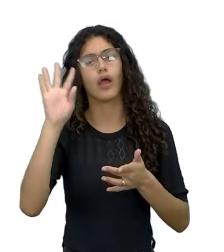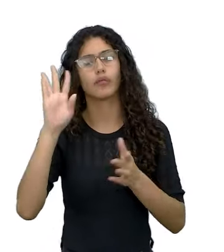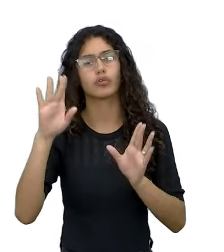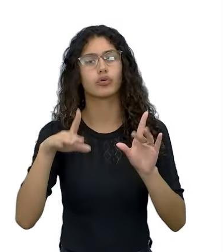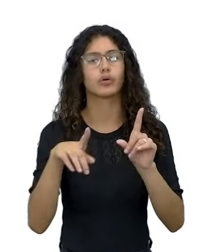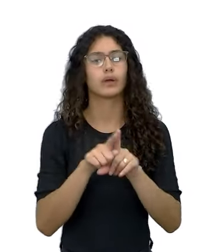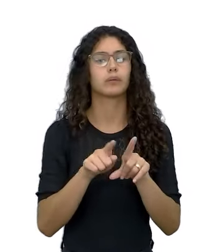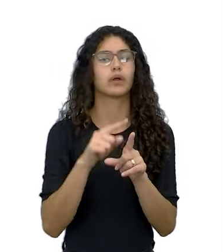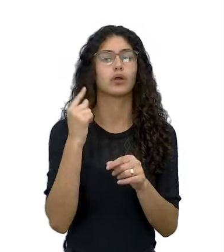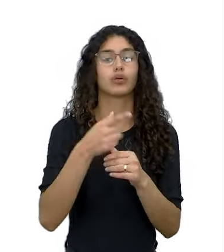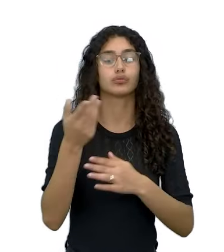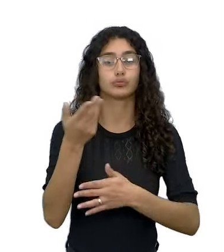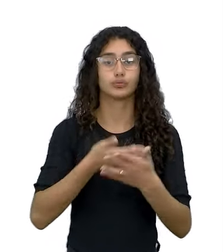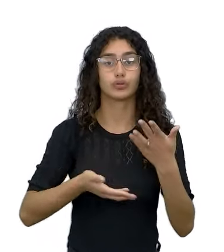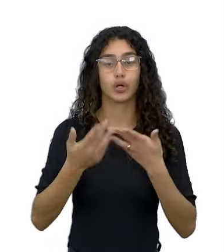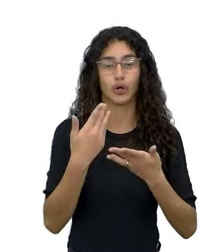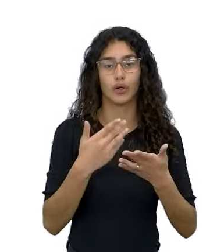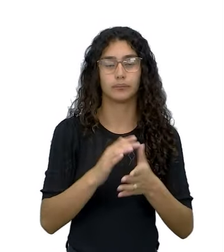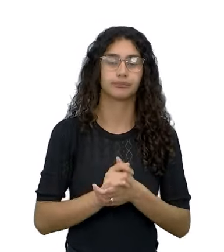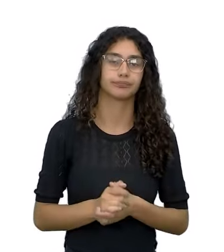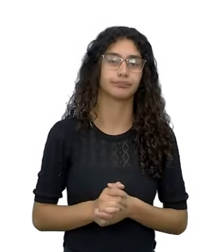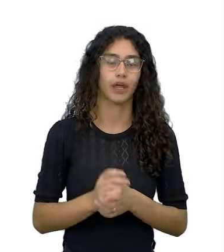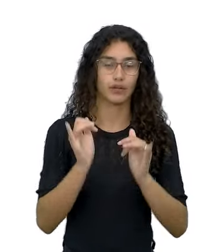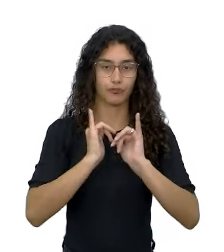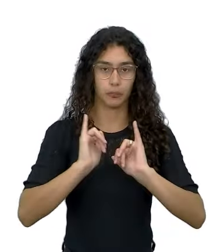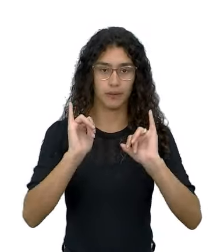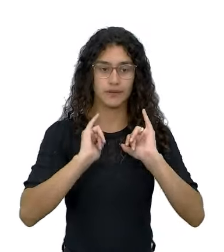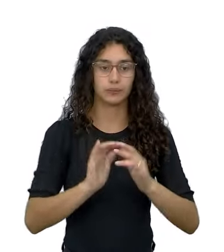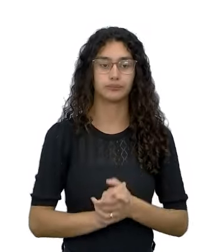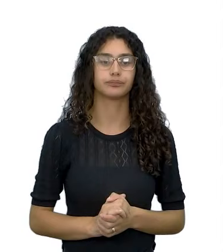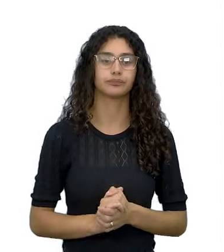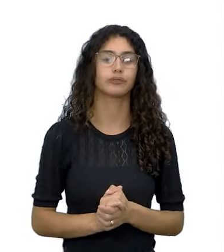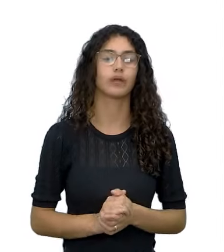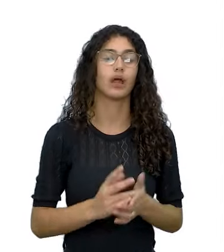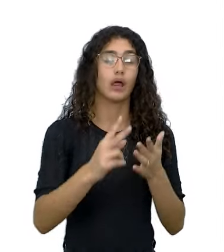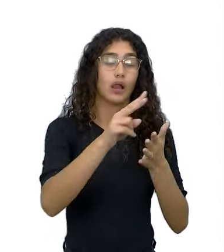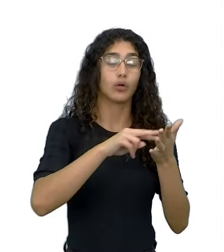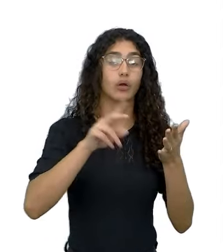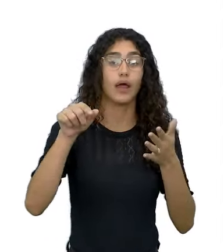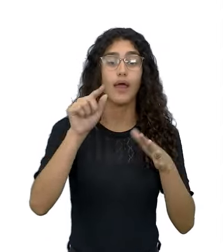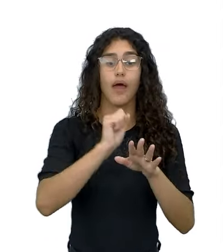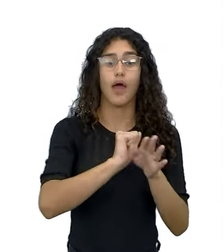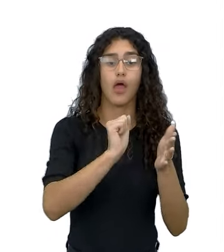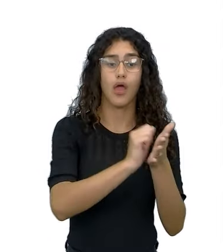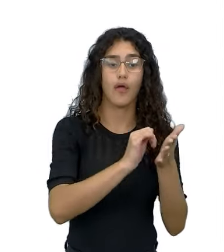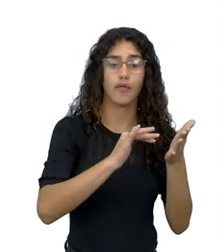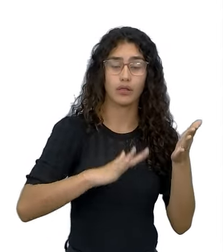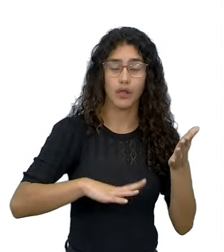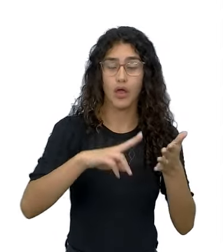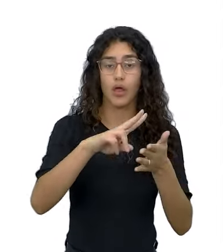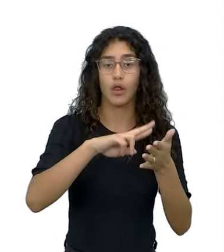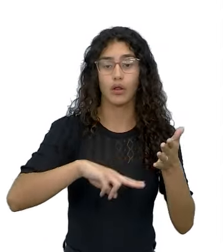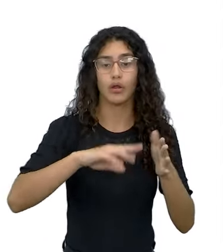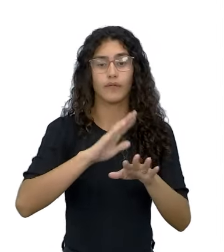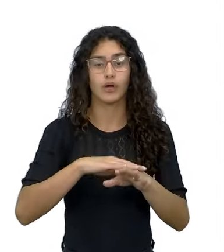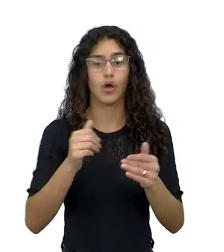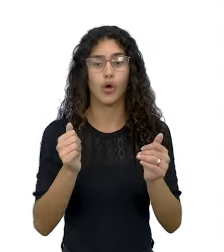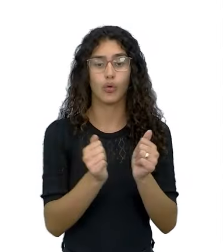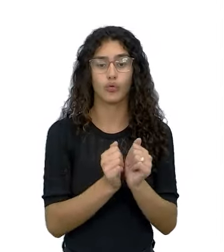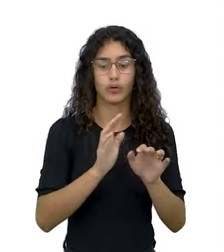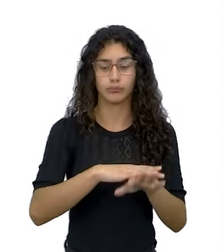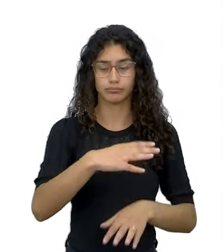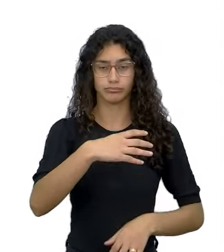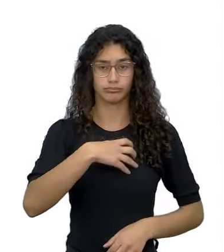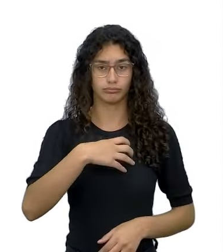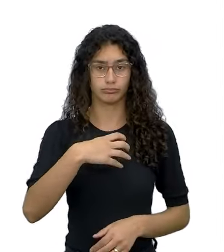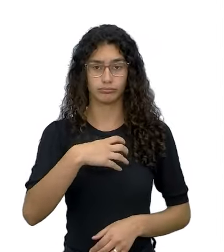refletiram, e a gente troca, então, essas figurinhas aqui, tá? A leitura é uma atividade em que o leitor atua como produtor de